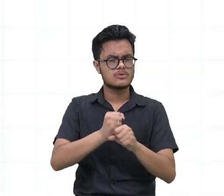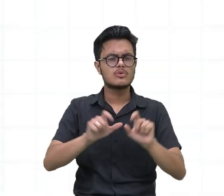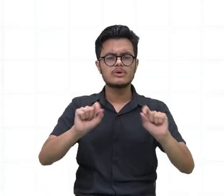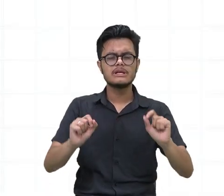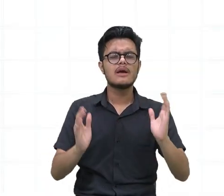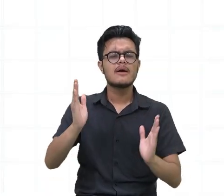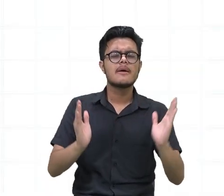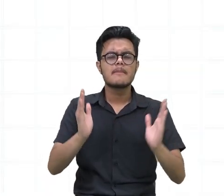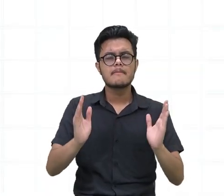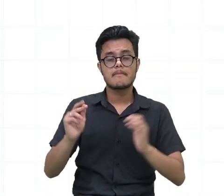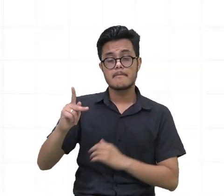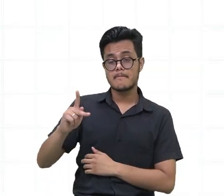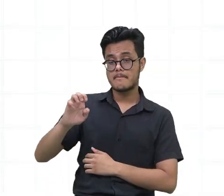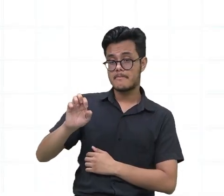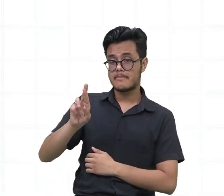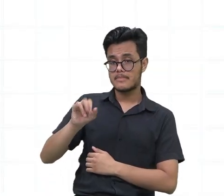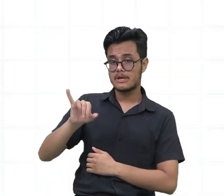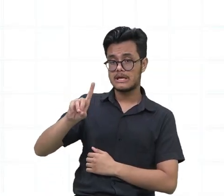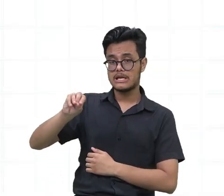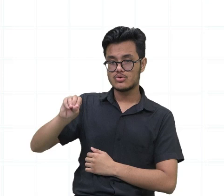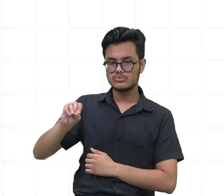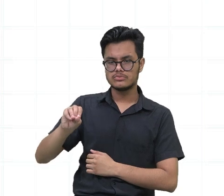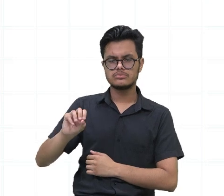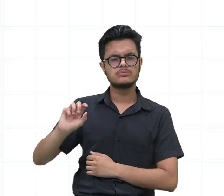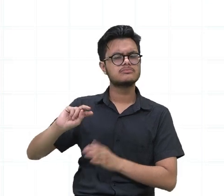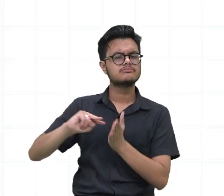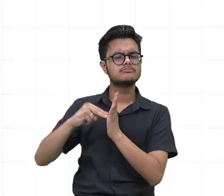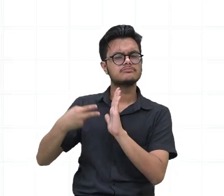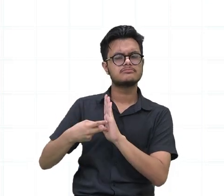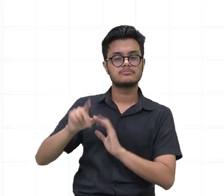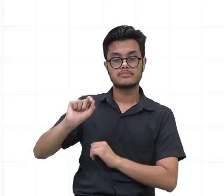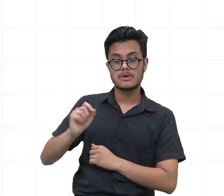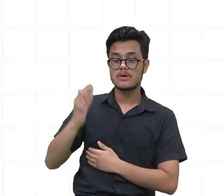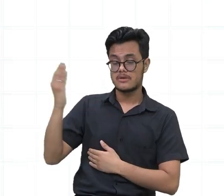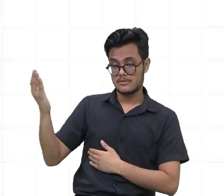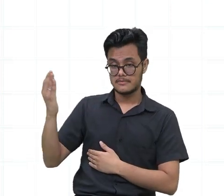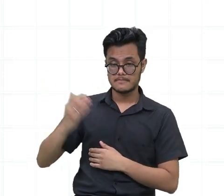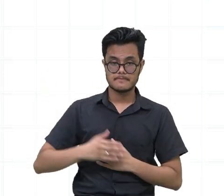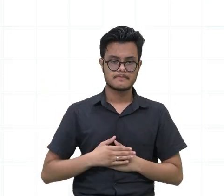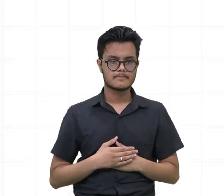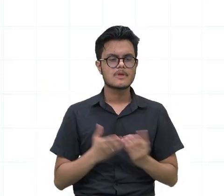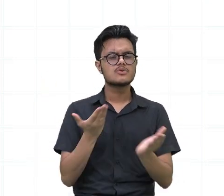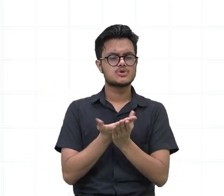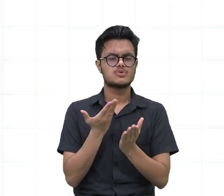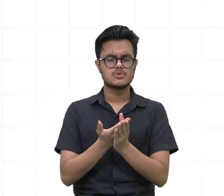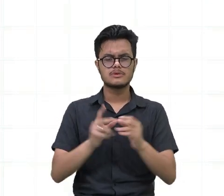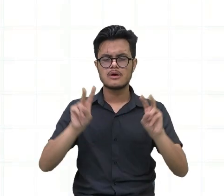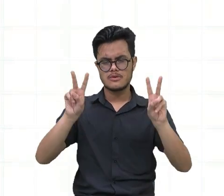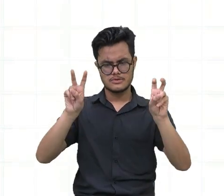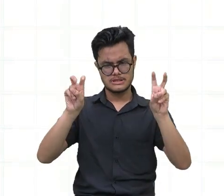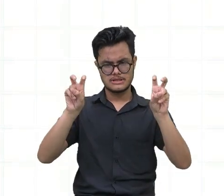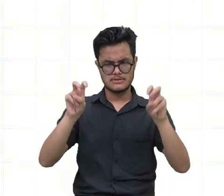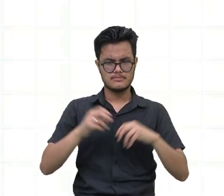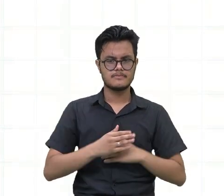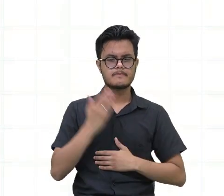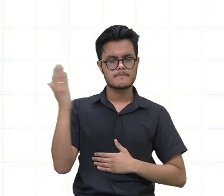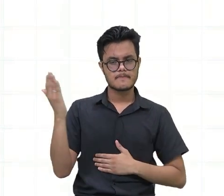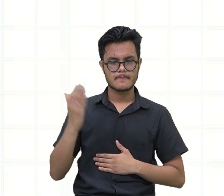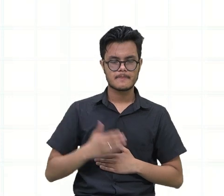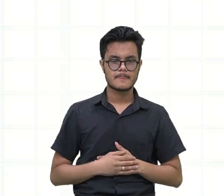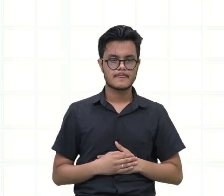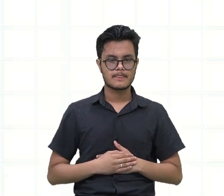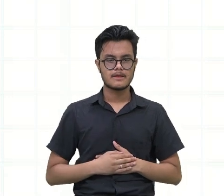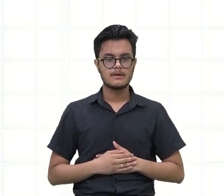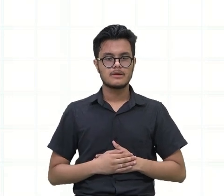né? O professor Mário já trabalhou com vocês. Mas vamos só rever mais aqui um pouquinho sobre a questão do período, né?